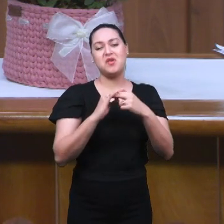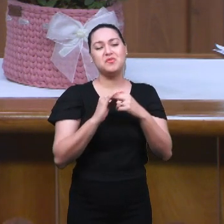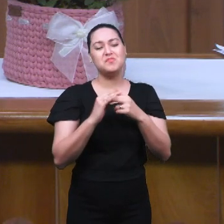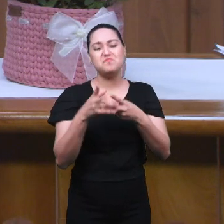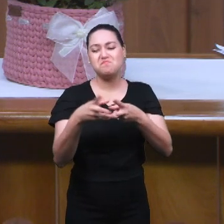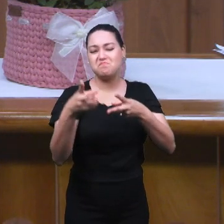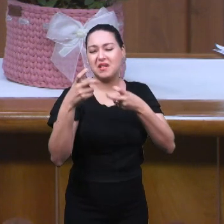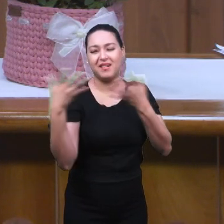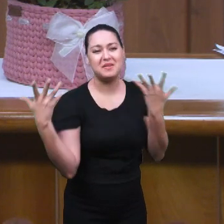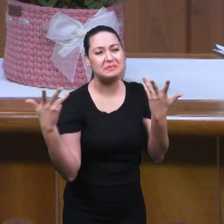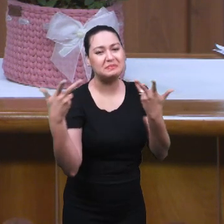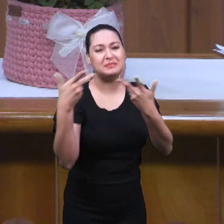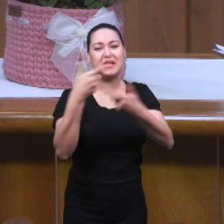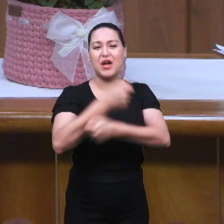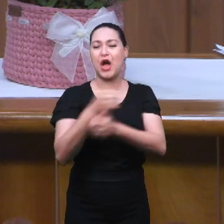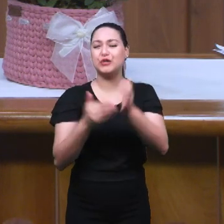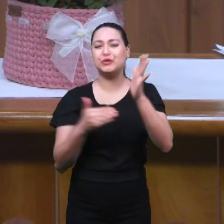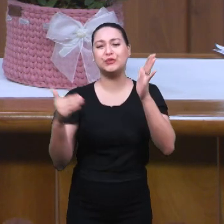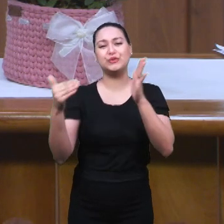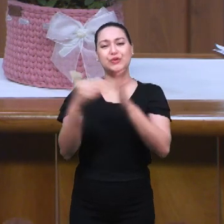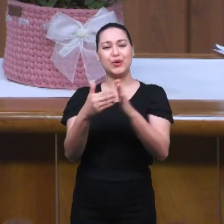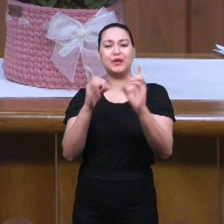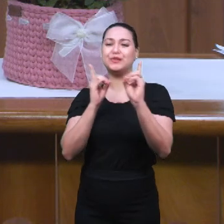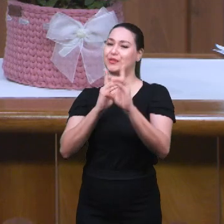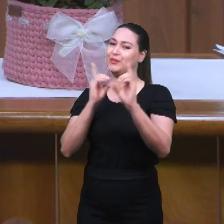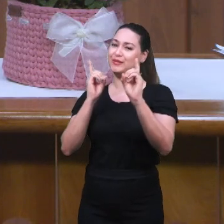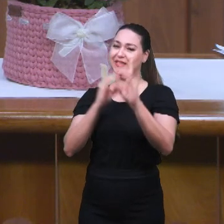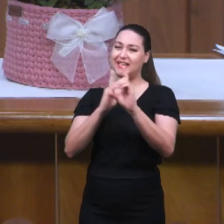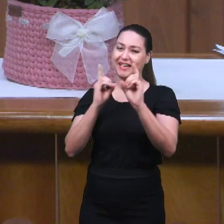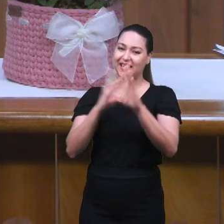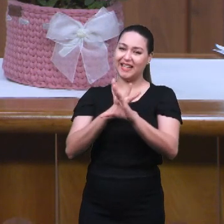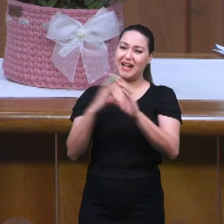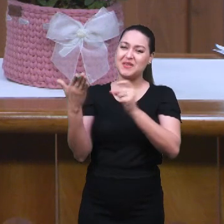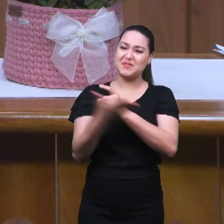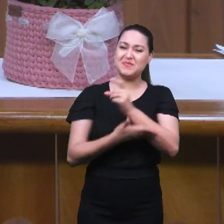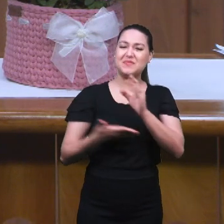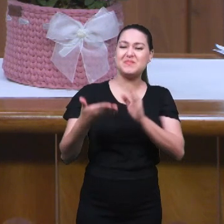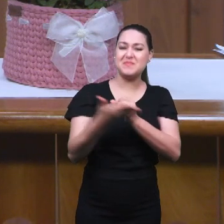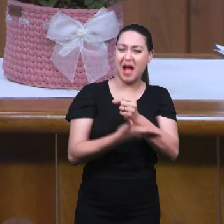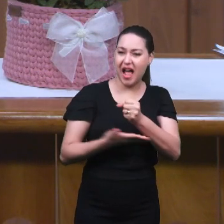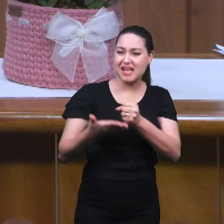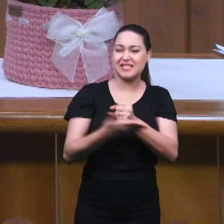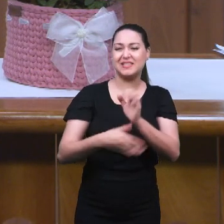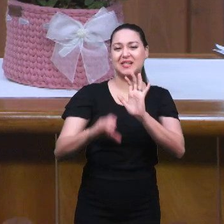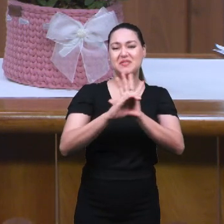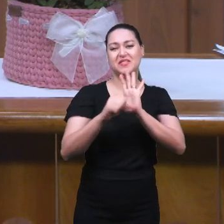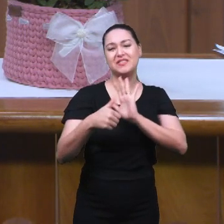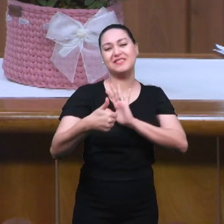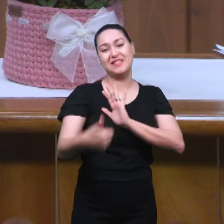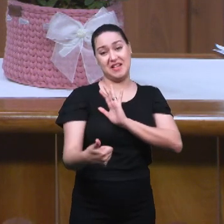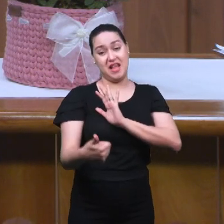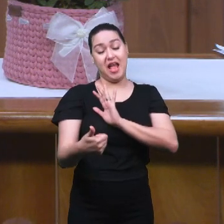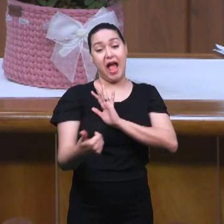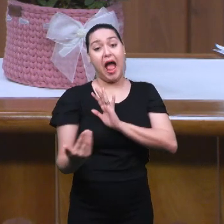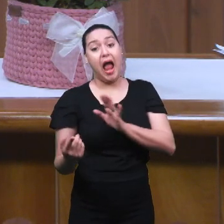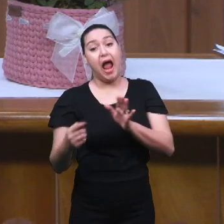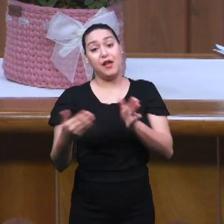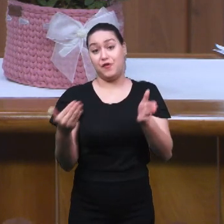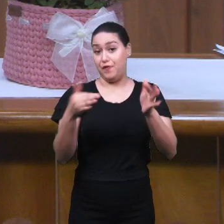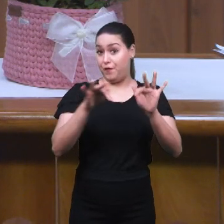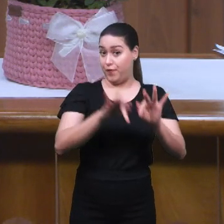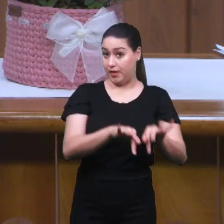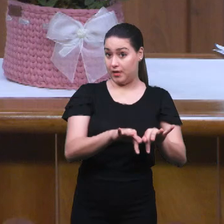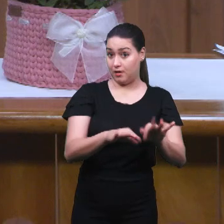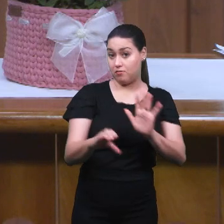notável. Toda doutrina está estabelecida no primeiro capítulo. Encerrado o primeiro capítulo, aí vem para o segundo capítulo.